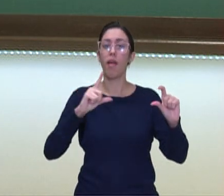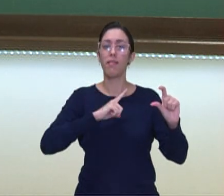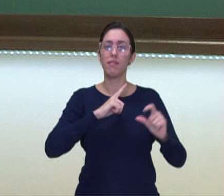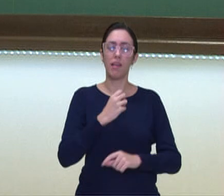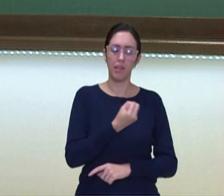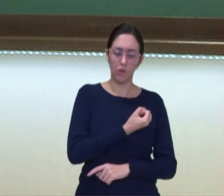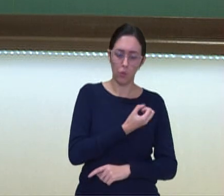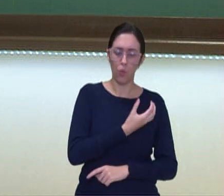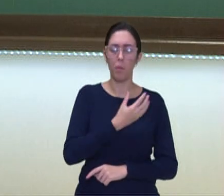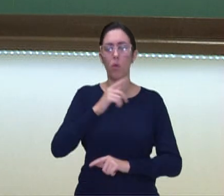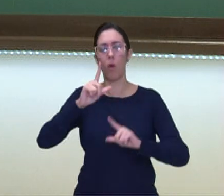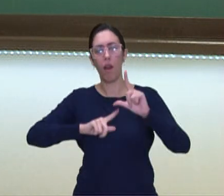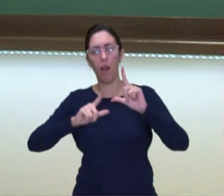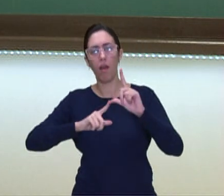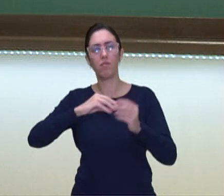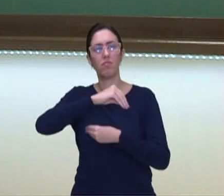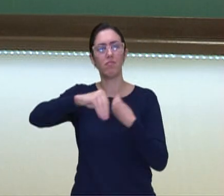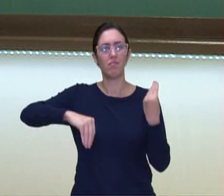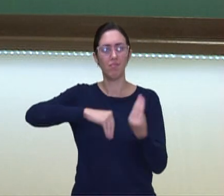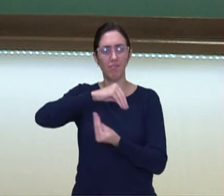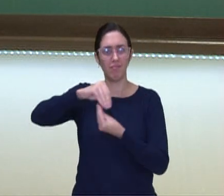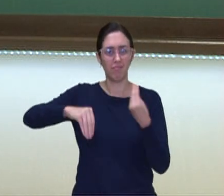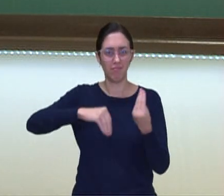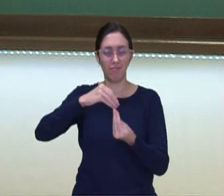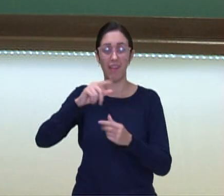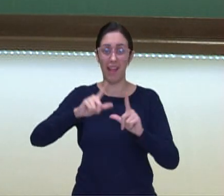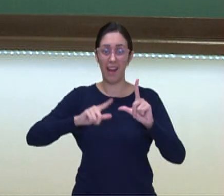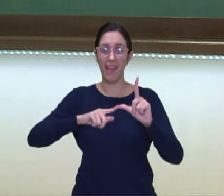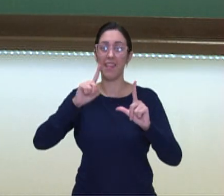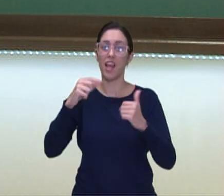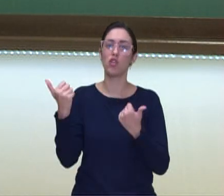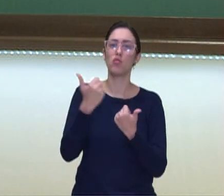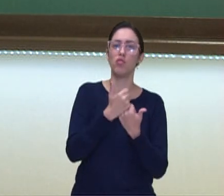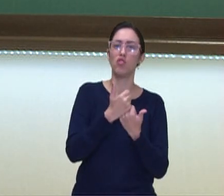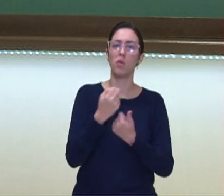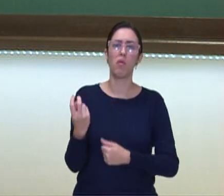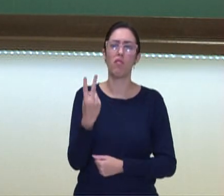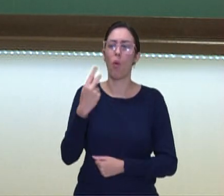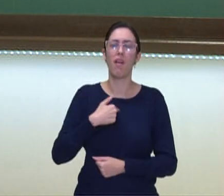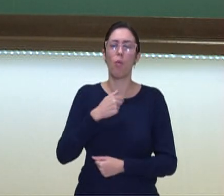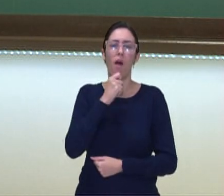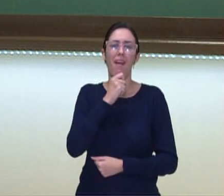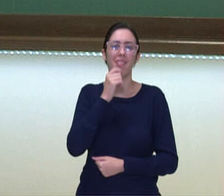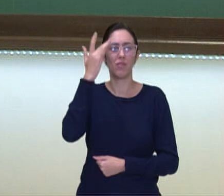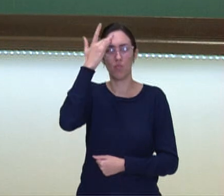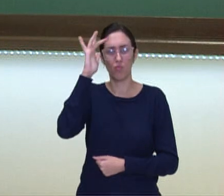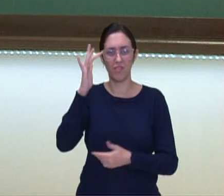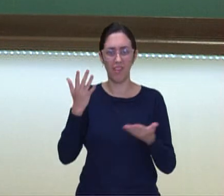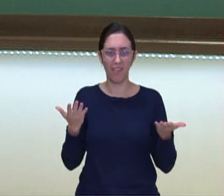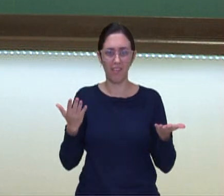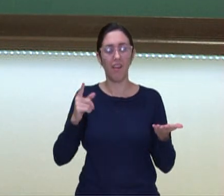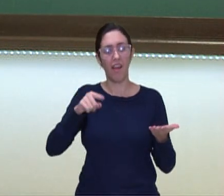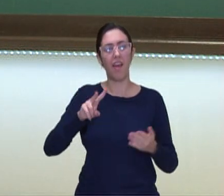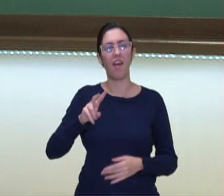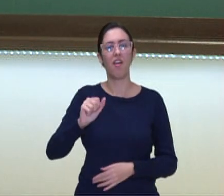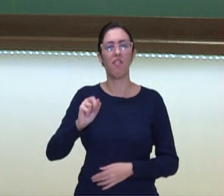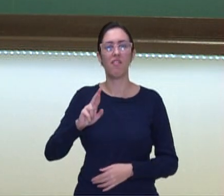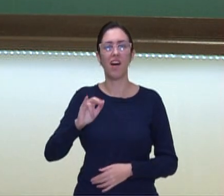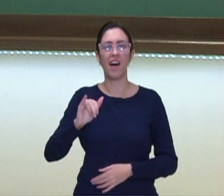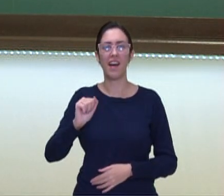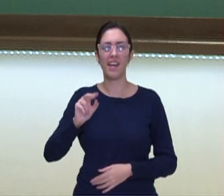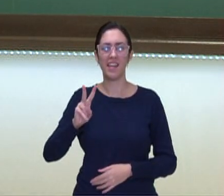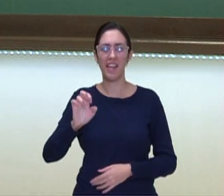números e aparecem letras representando valores desconhecidos. Essa letra, ela pode se chamar o quê? Variável ou